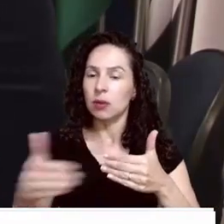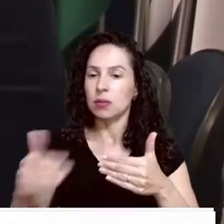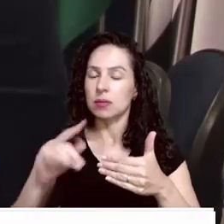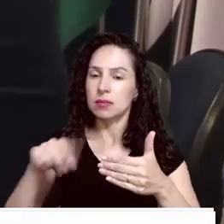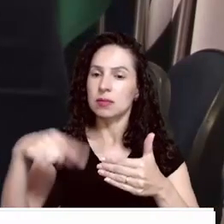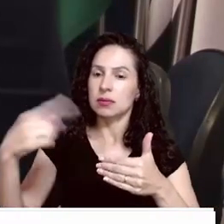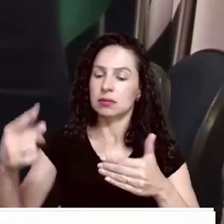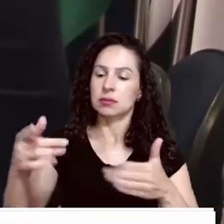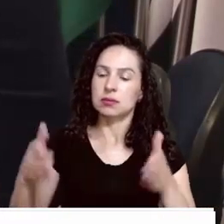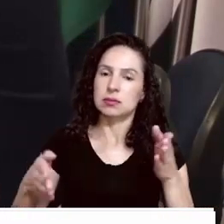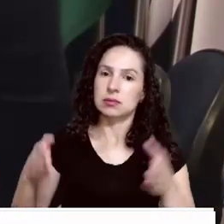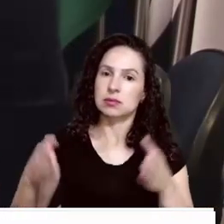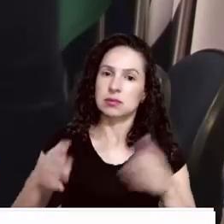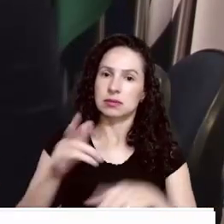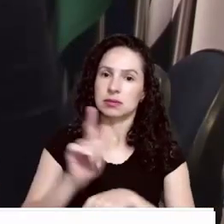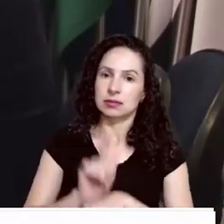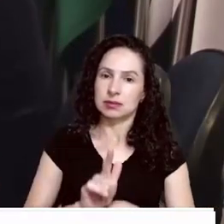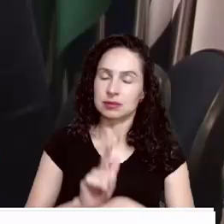gestão.